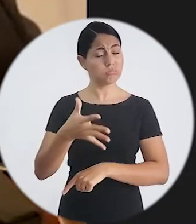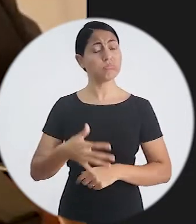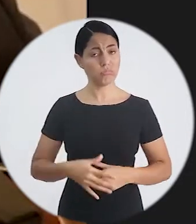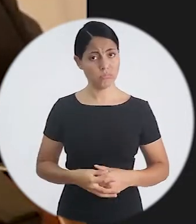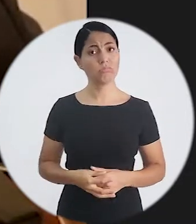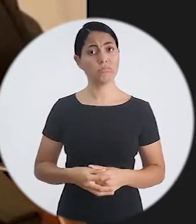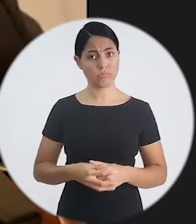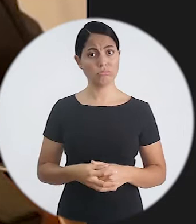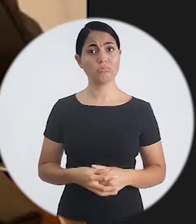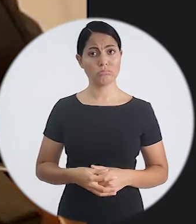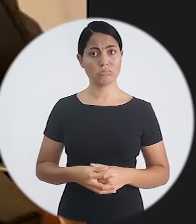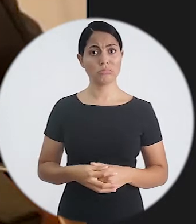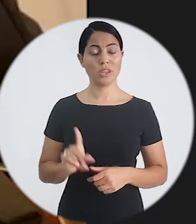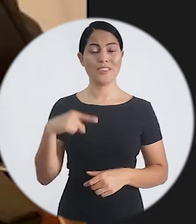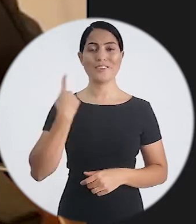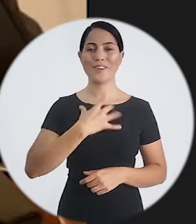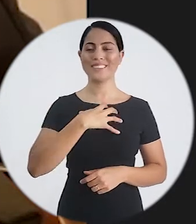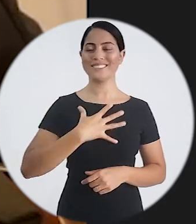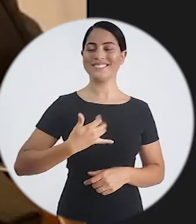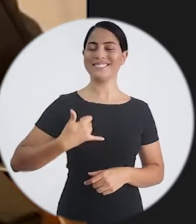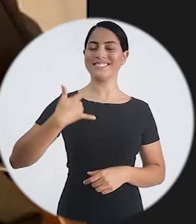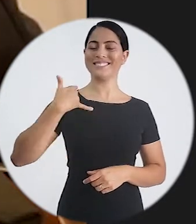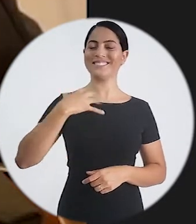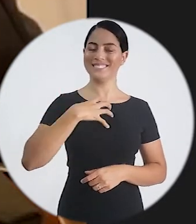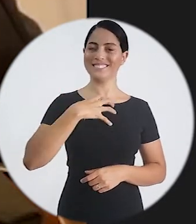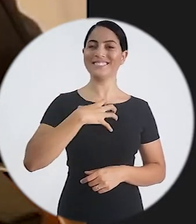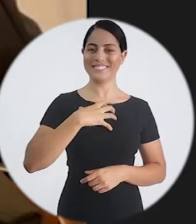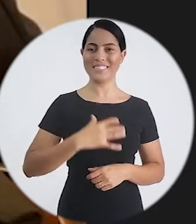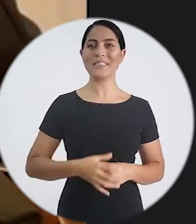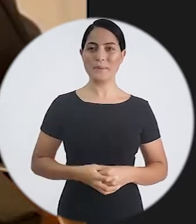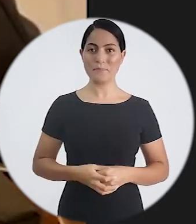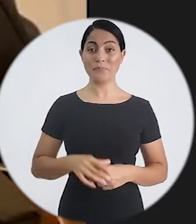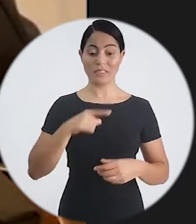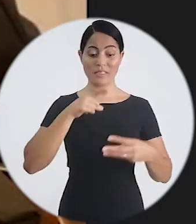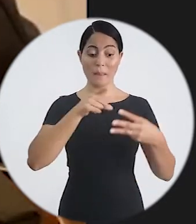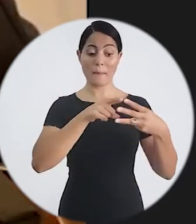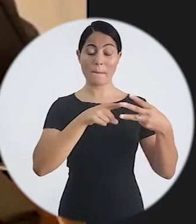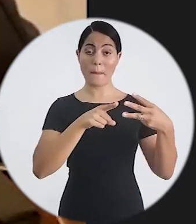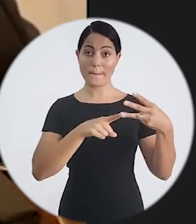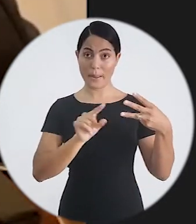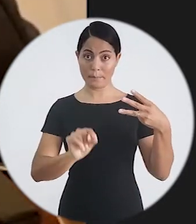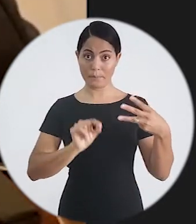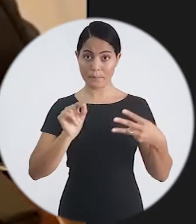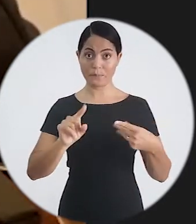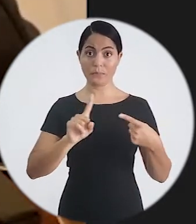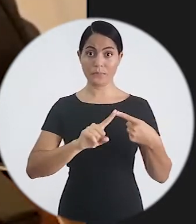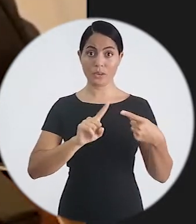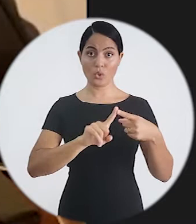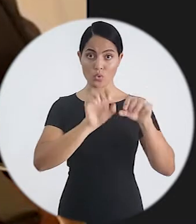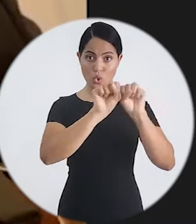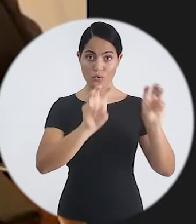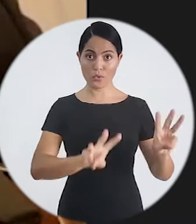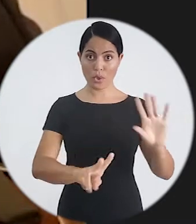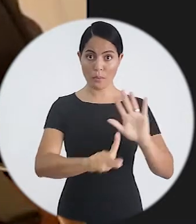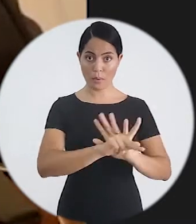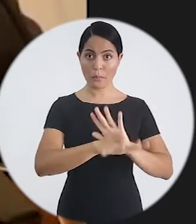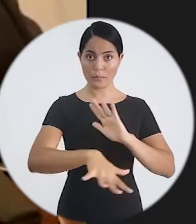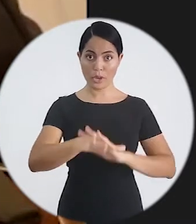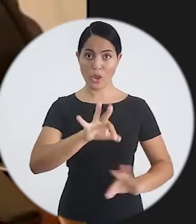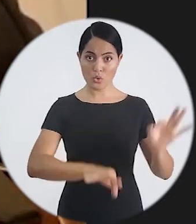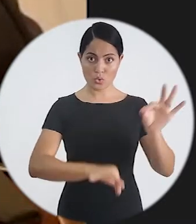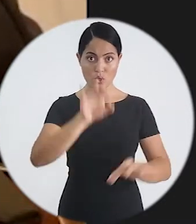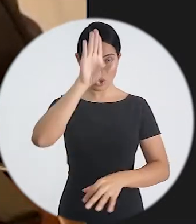novas que nos envaidece bastante. E aqui eu cito 3.